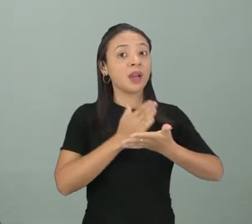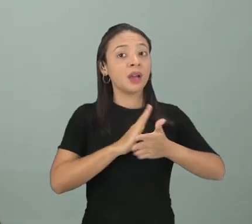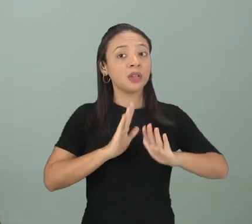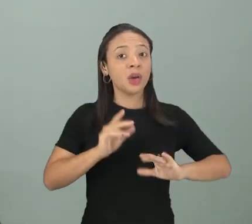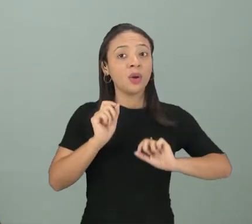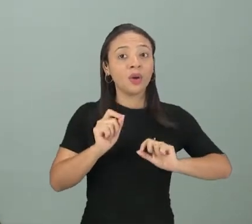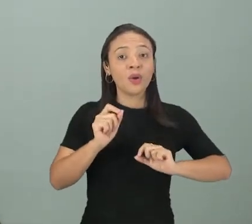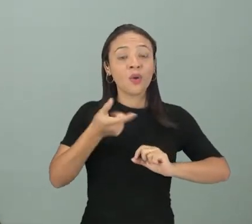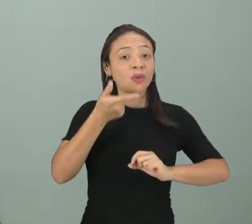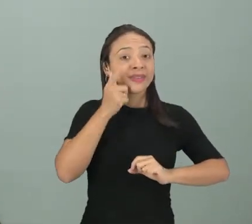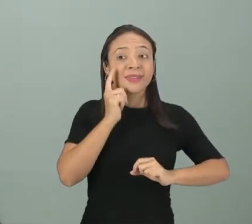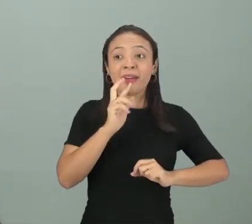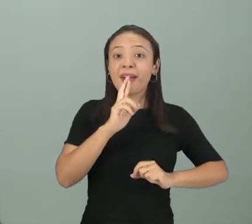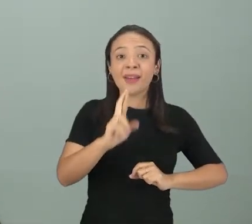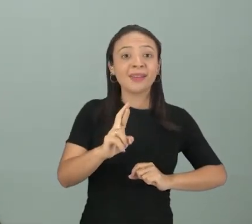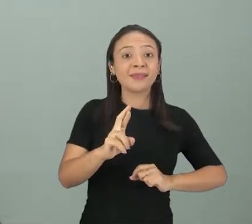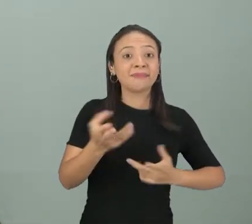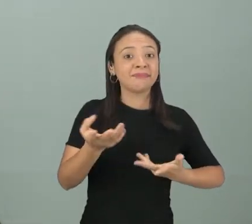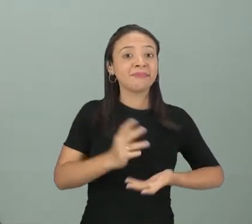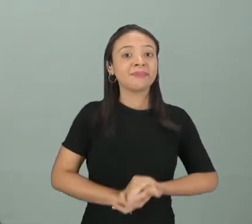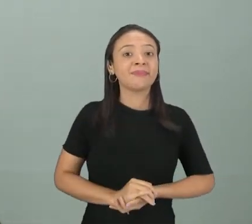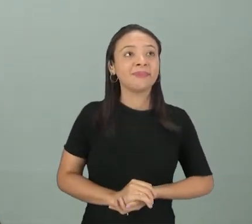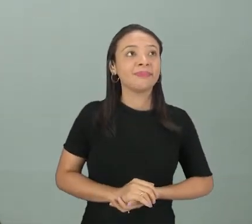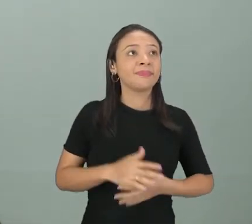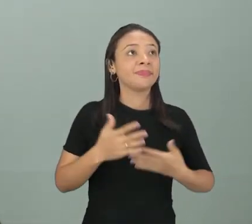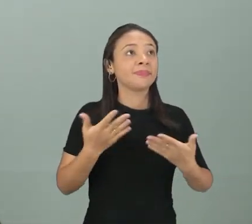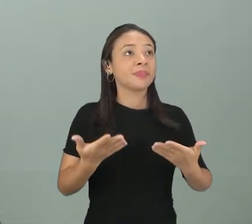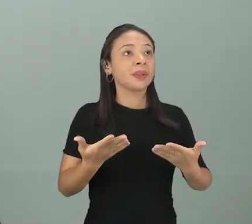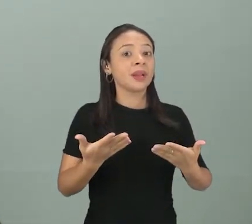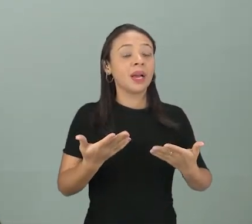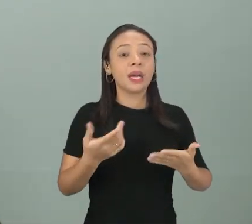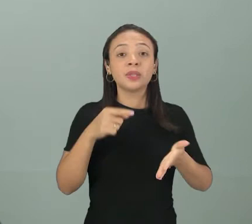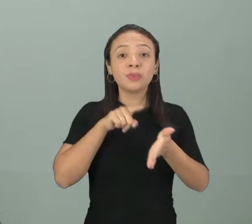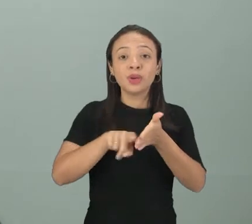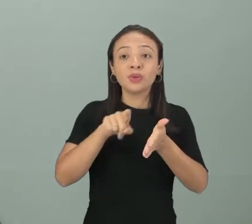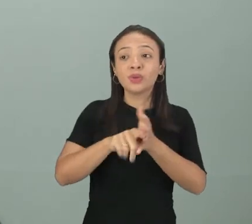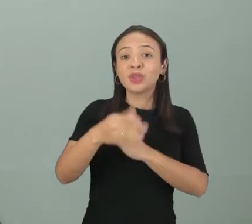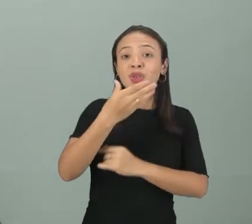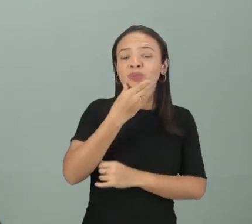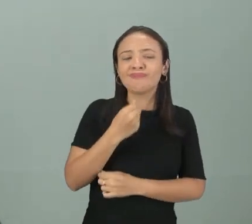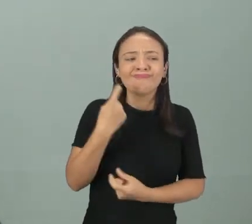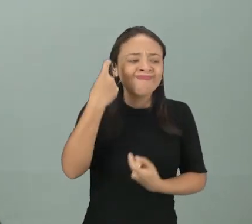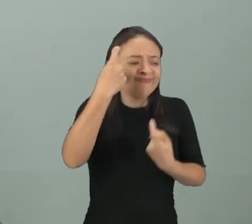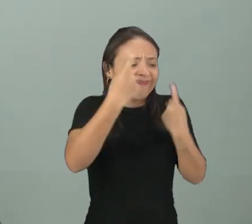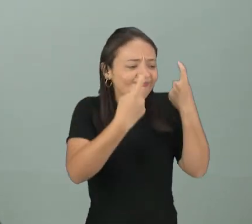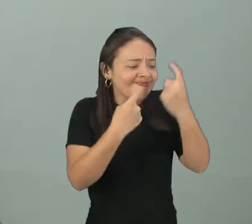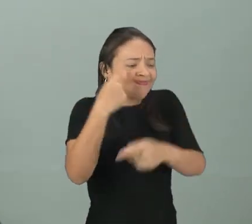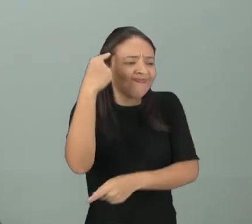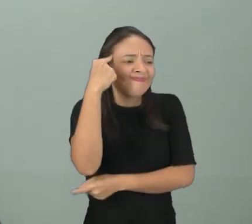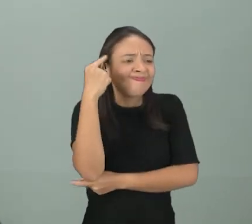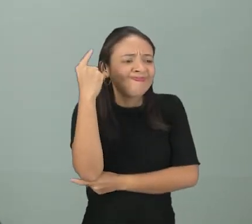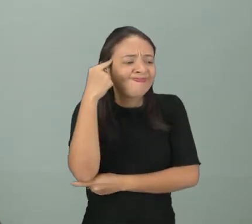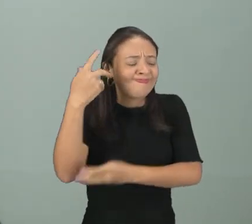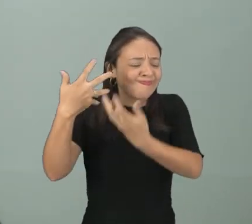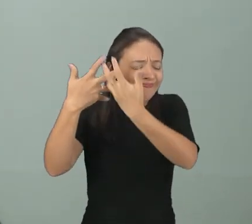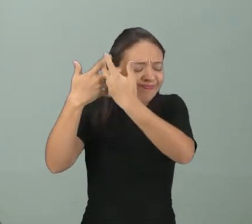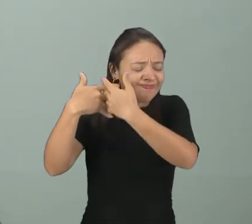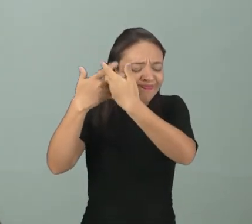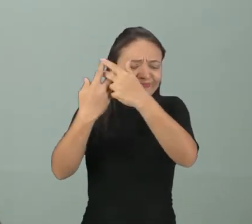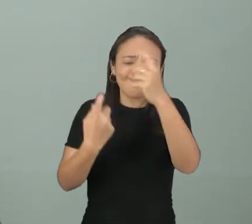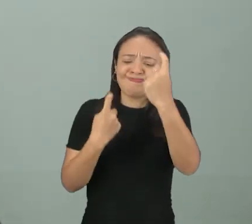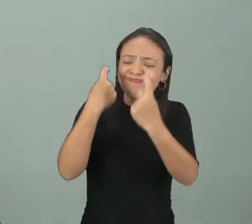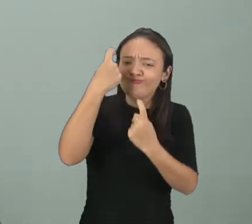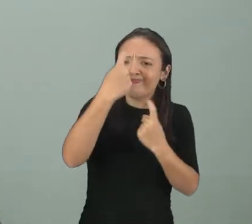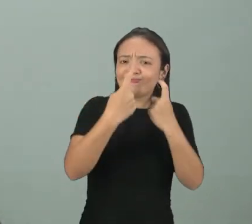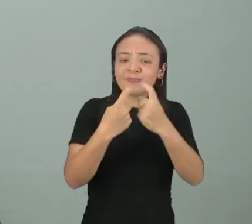acabamos de solucionar muito bem as questões que Carlinhos estava ali aperriado pensativo e